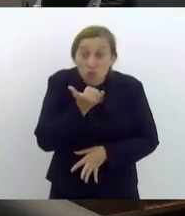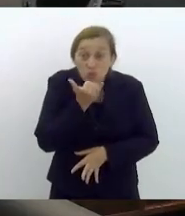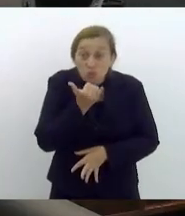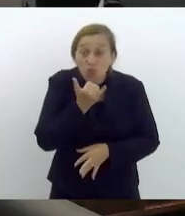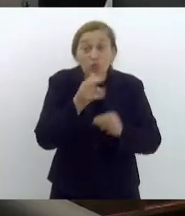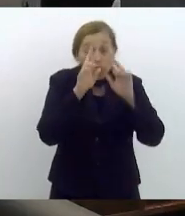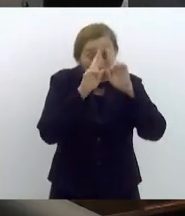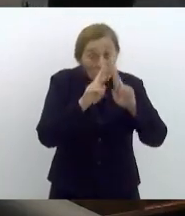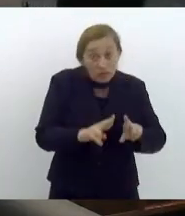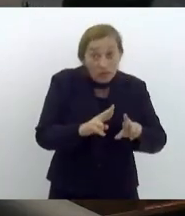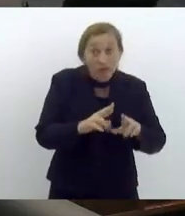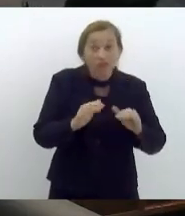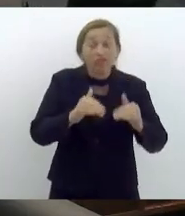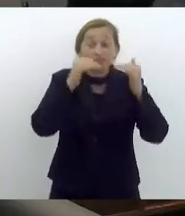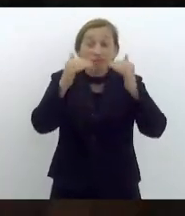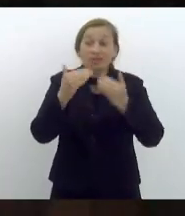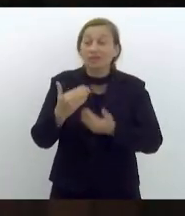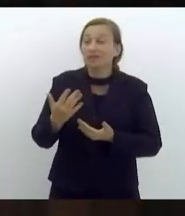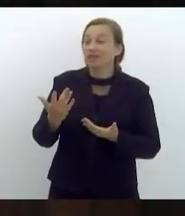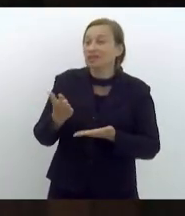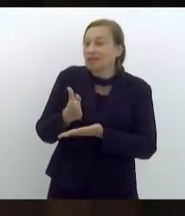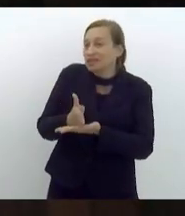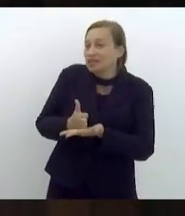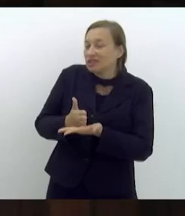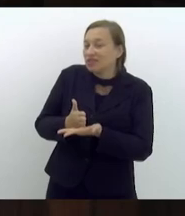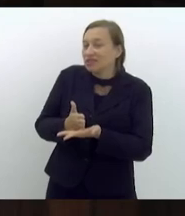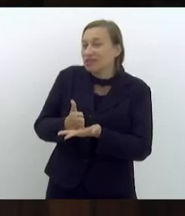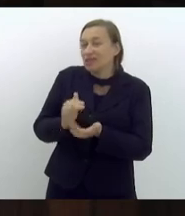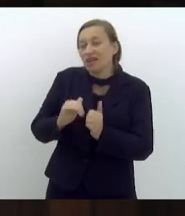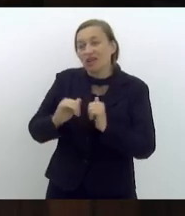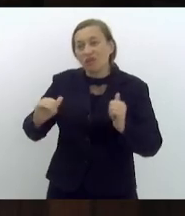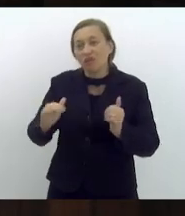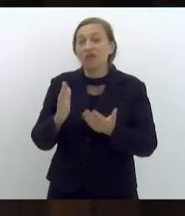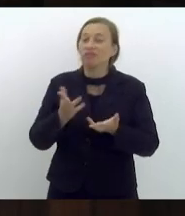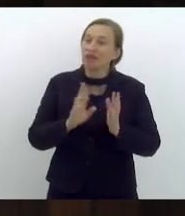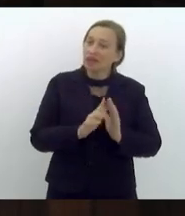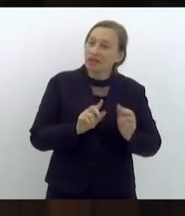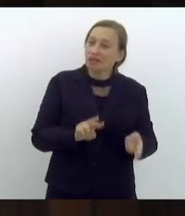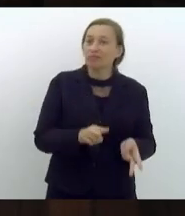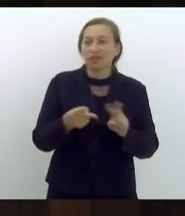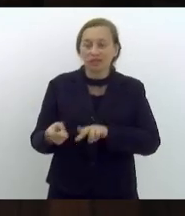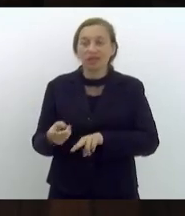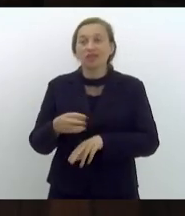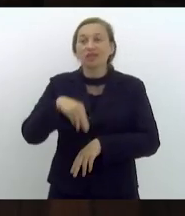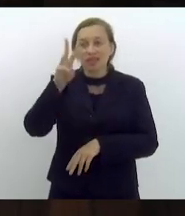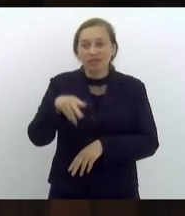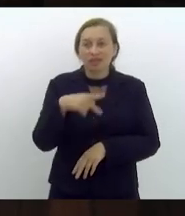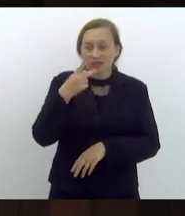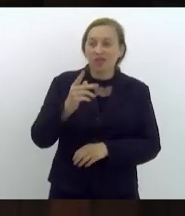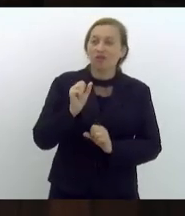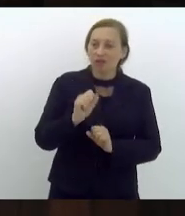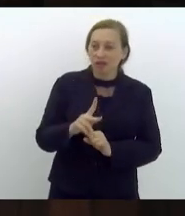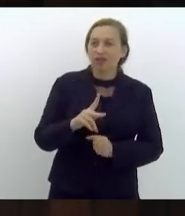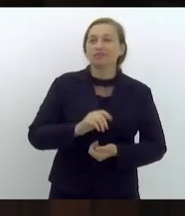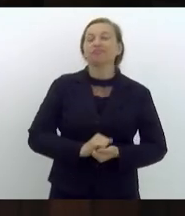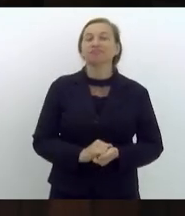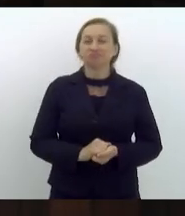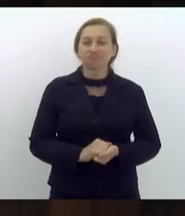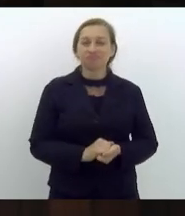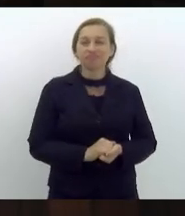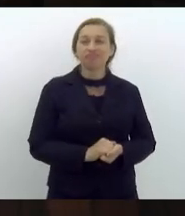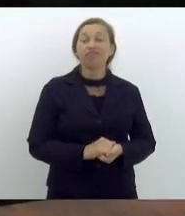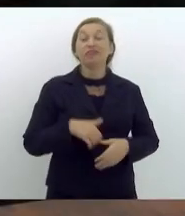todo respeito vossa excelência dividir espaço Líder agora que vai encaminhar com quem vai falar encaminhamento